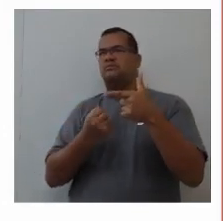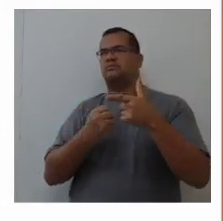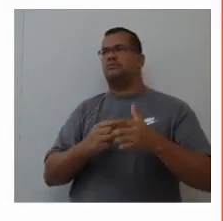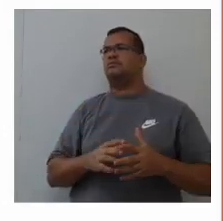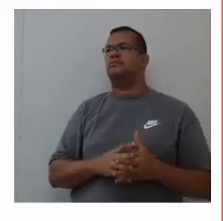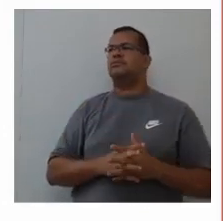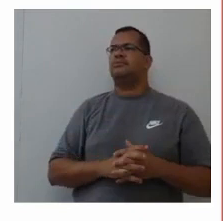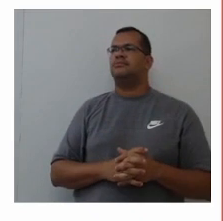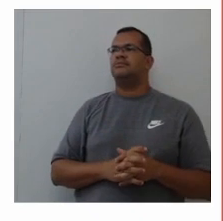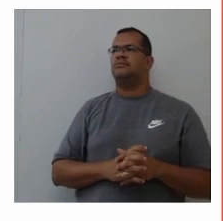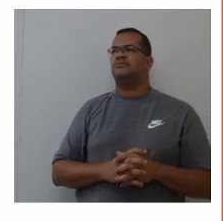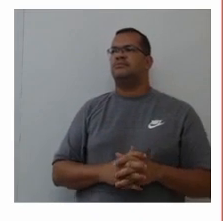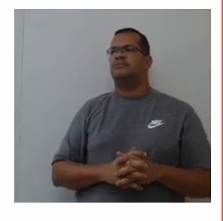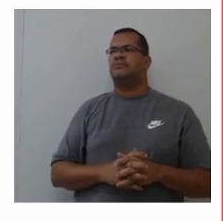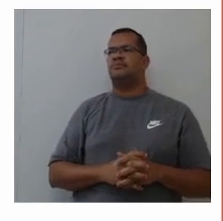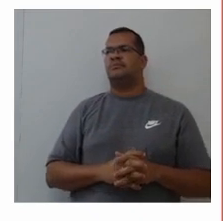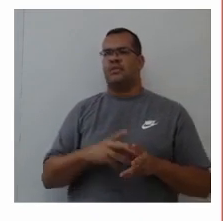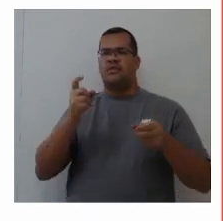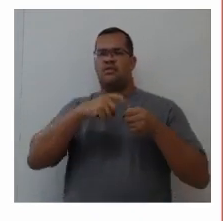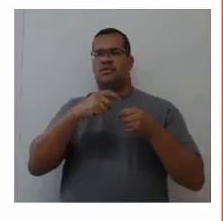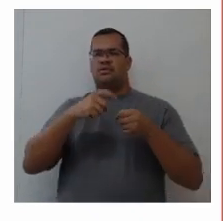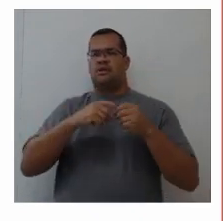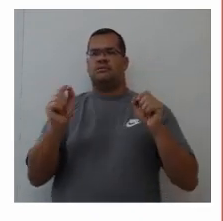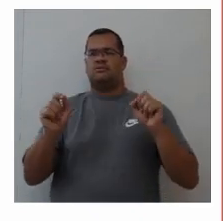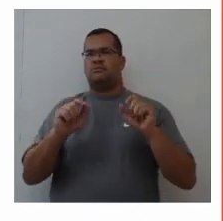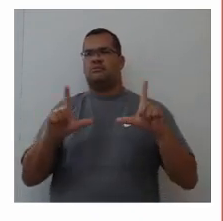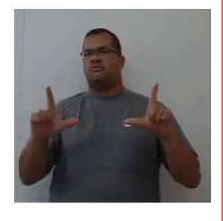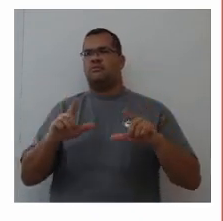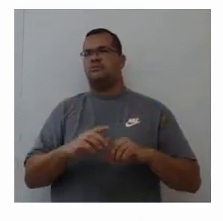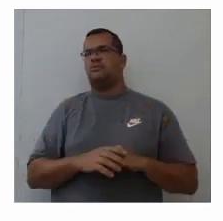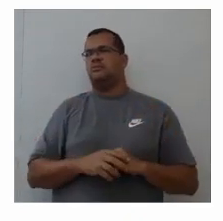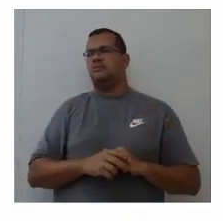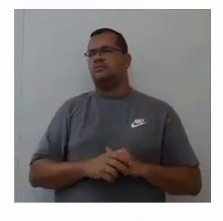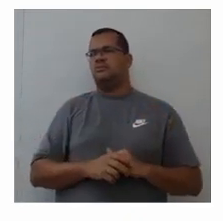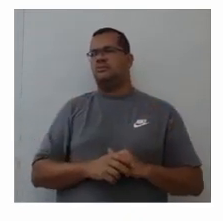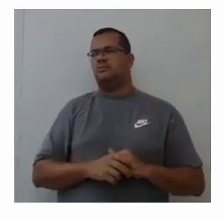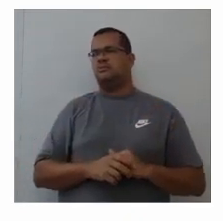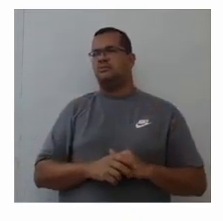eu tentar voltar aqui a imagem.